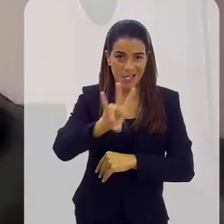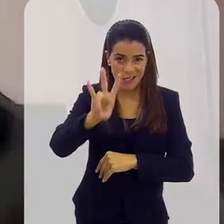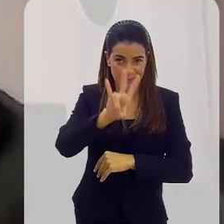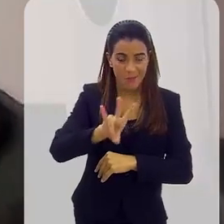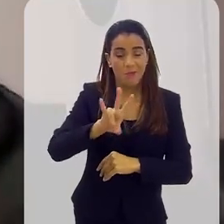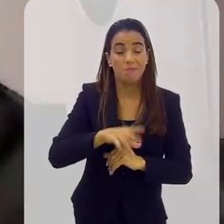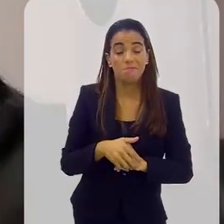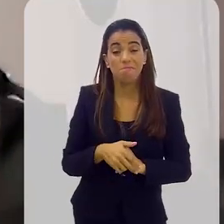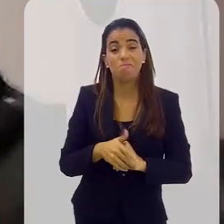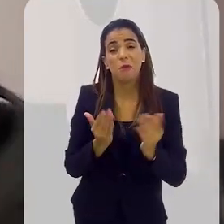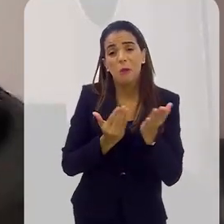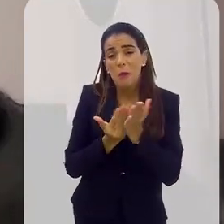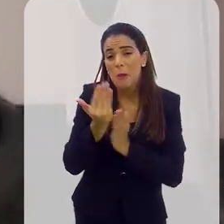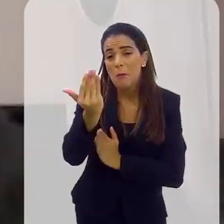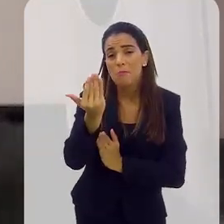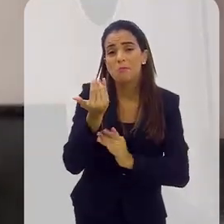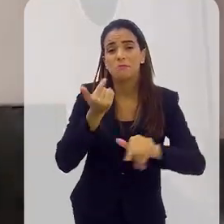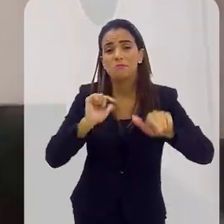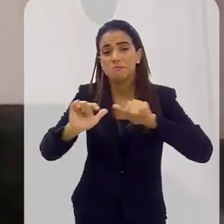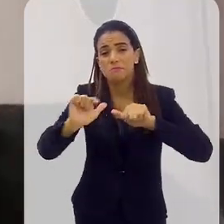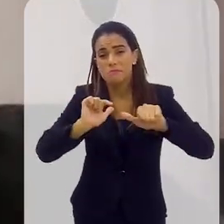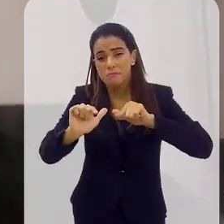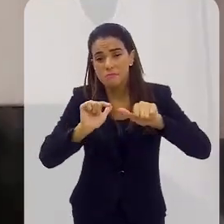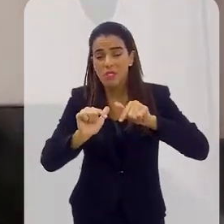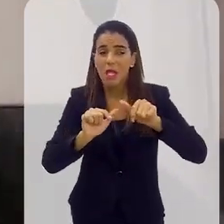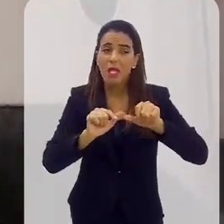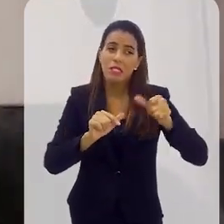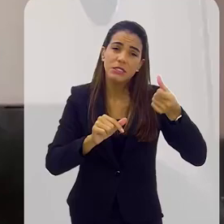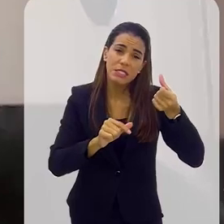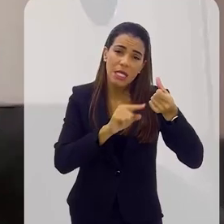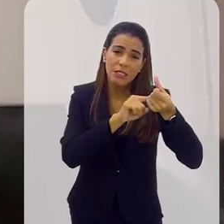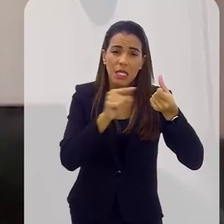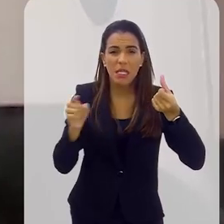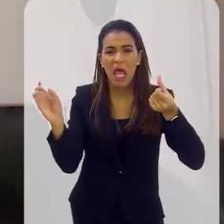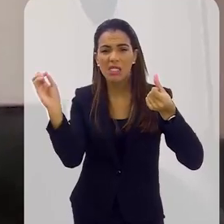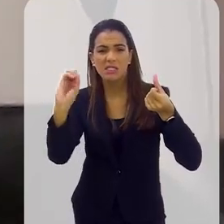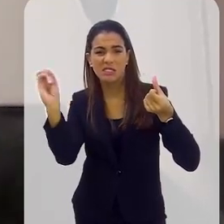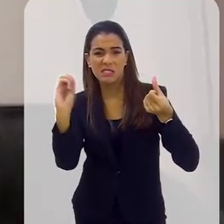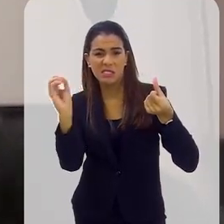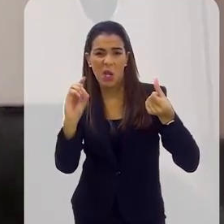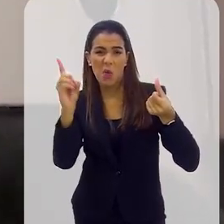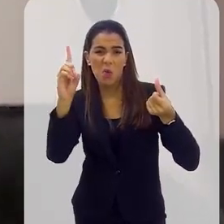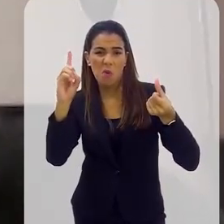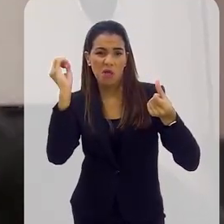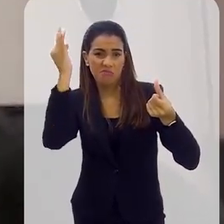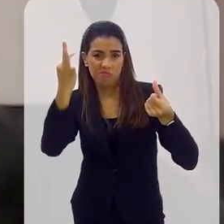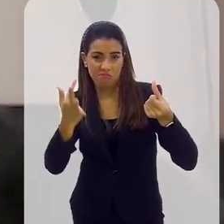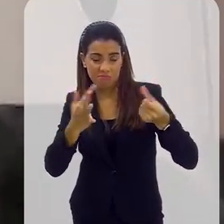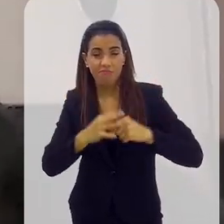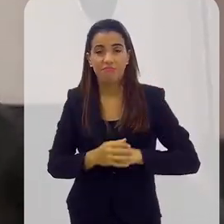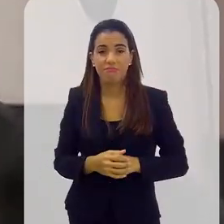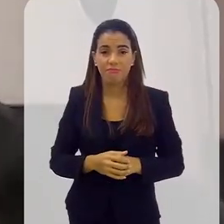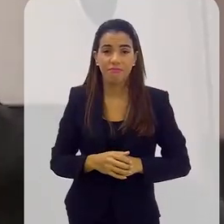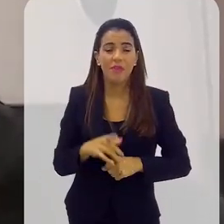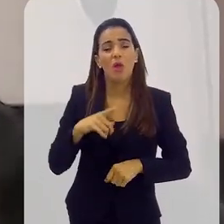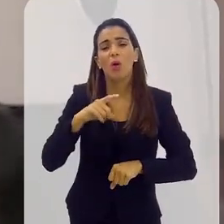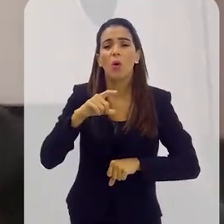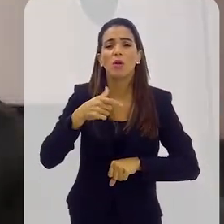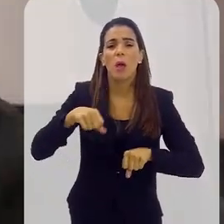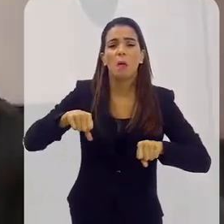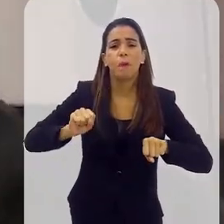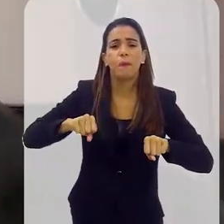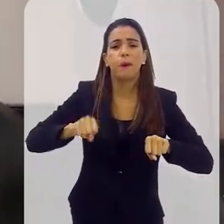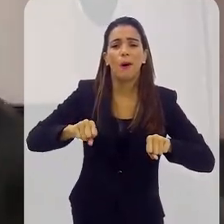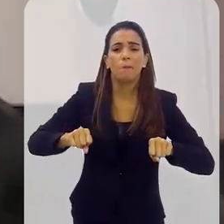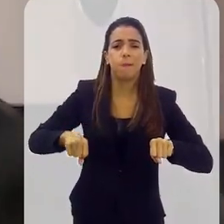Capitão Guimarães, e trabalhava de 18 até meia-noite, 1 da manhã. Então, eu tinha uma